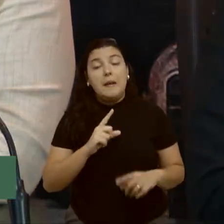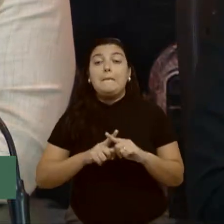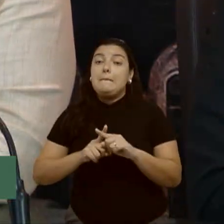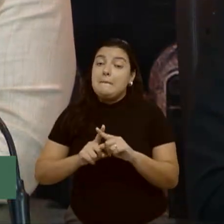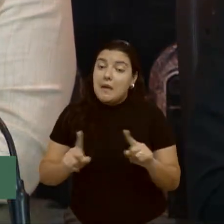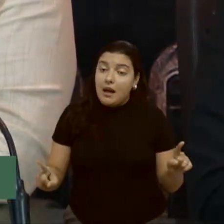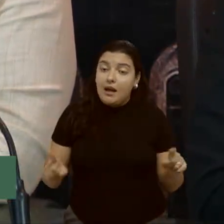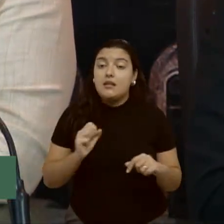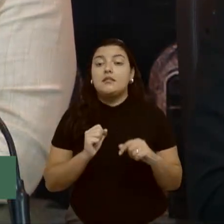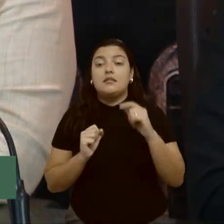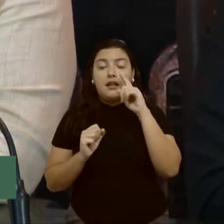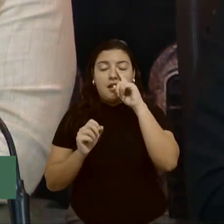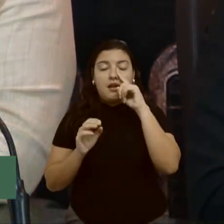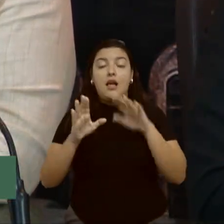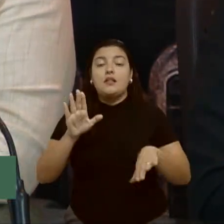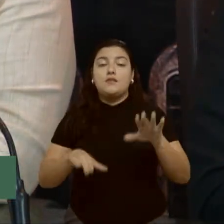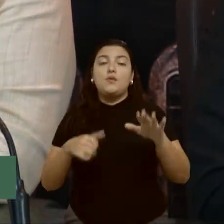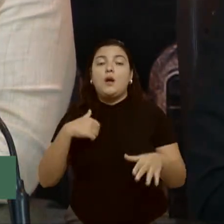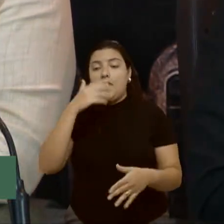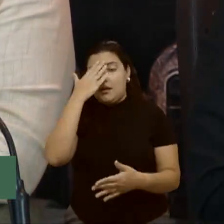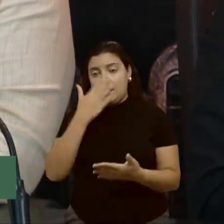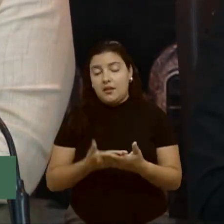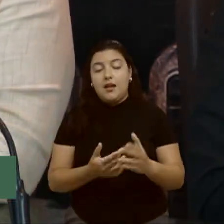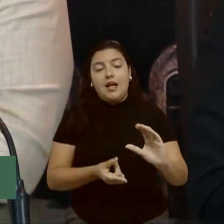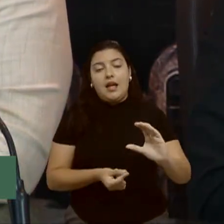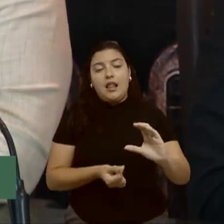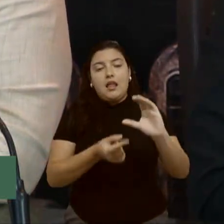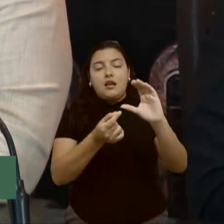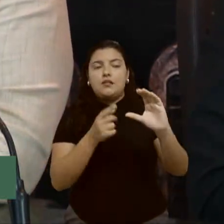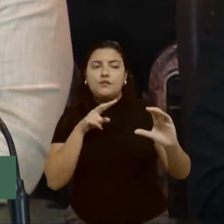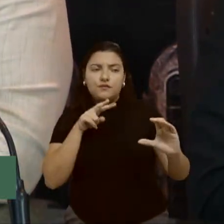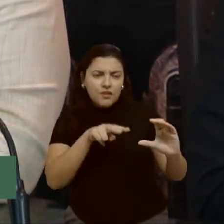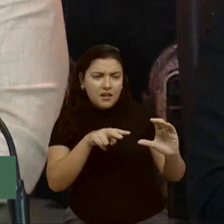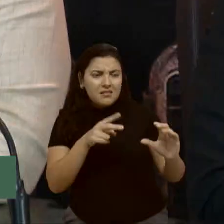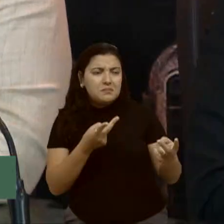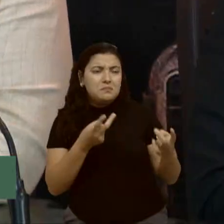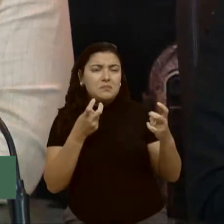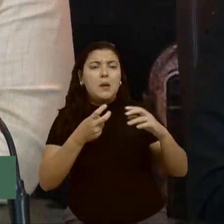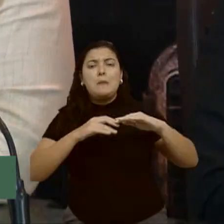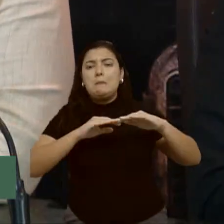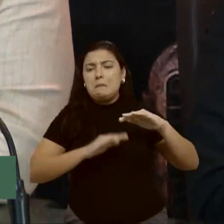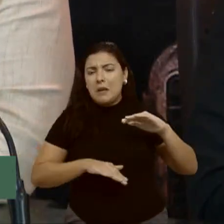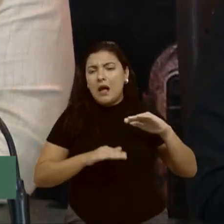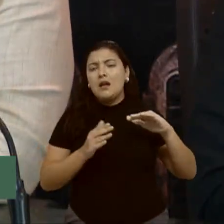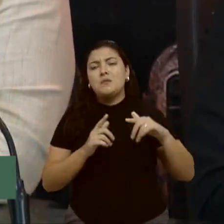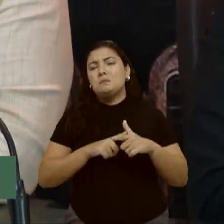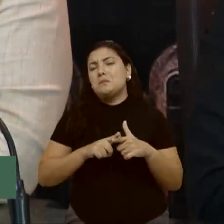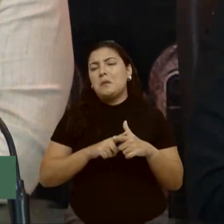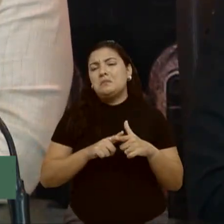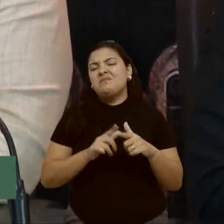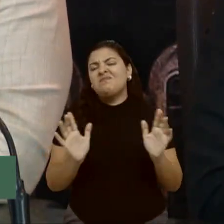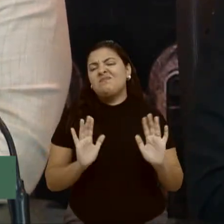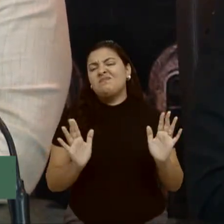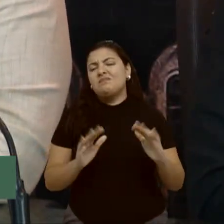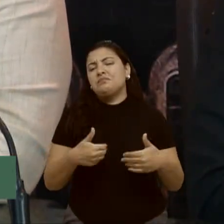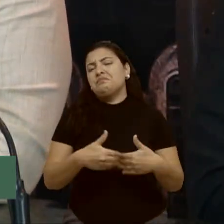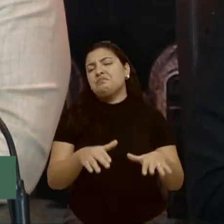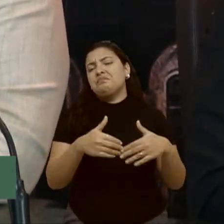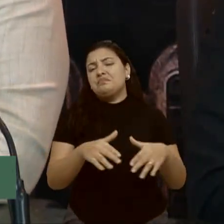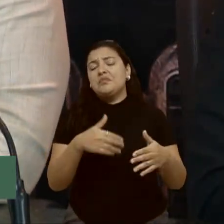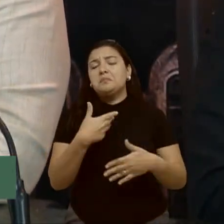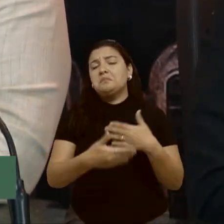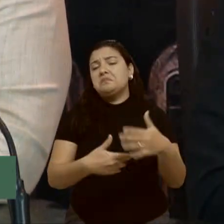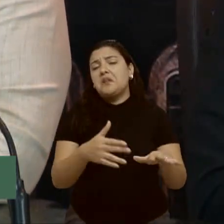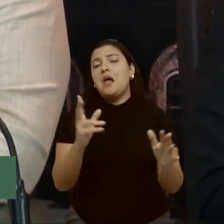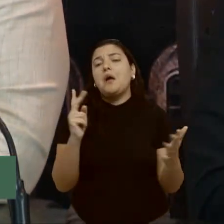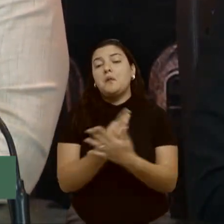isso. Mas, às vezes, eu acredito que o consumidor mesmo, às vezes, é um valor tão baixo, aquele problema dele, que ele, não, deixa para lá, né? É o que